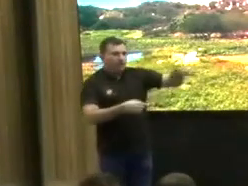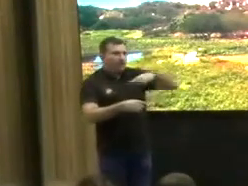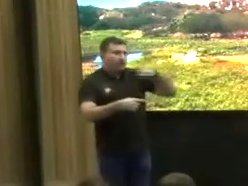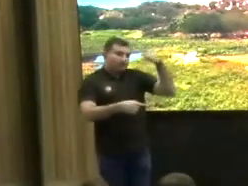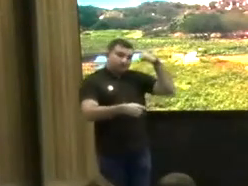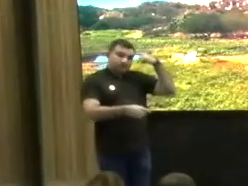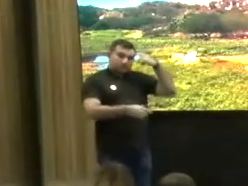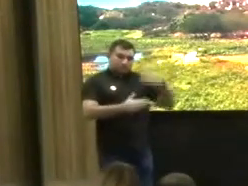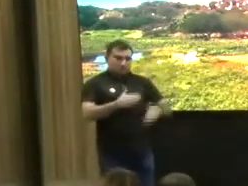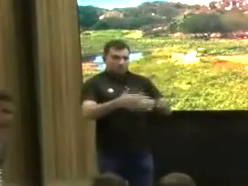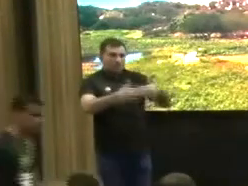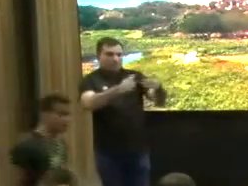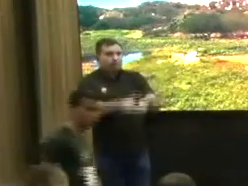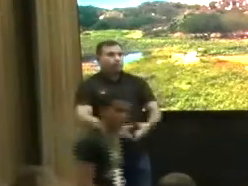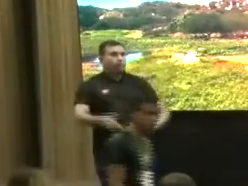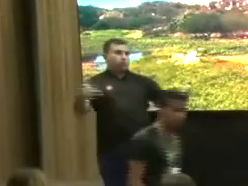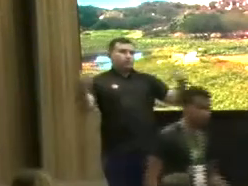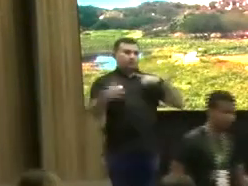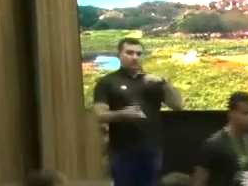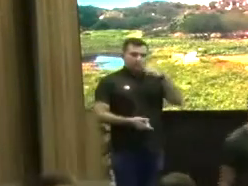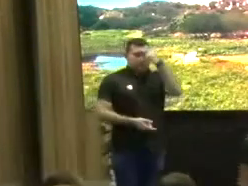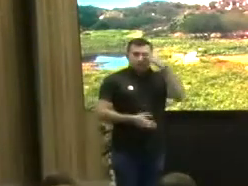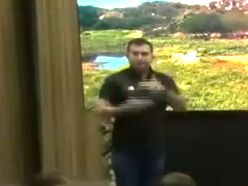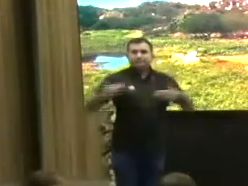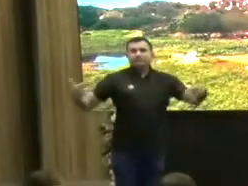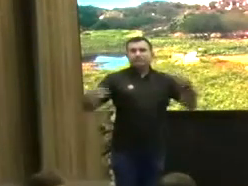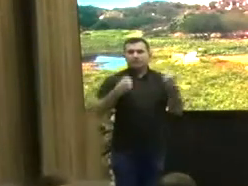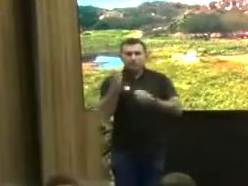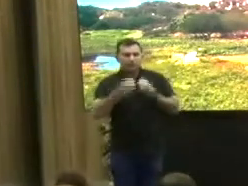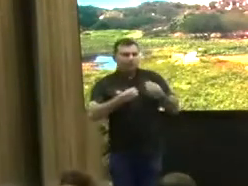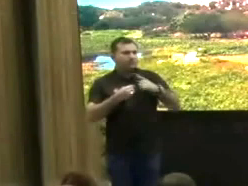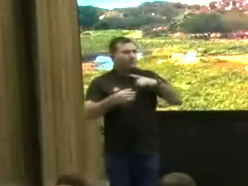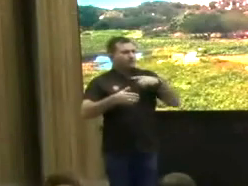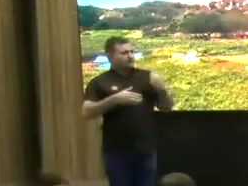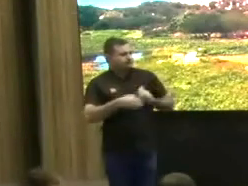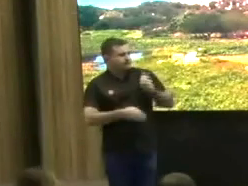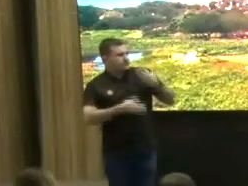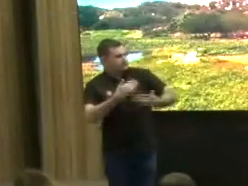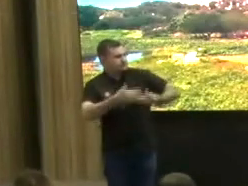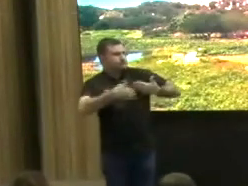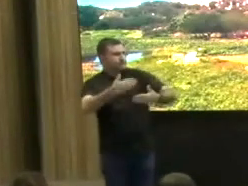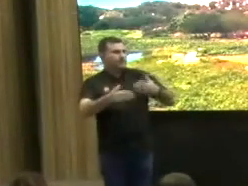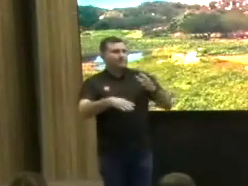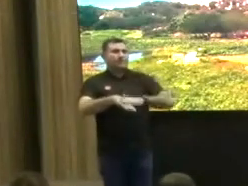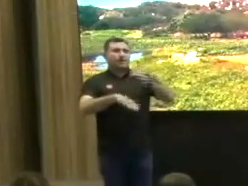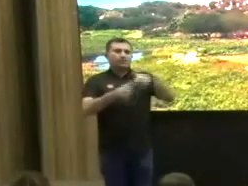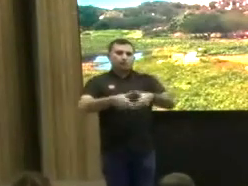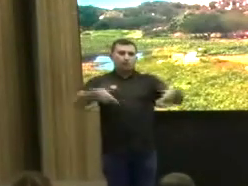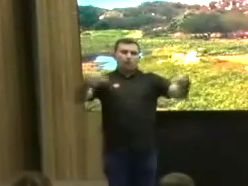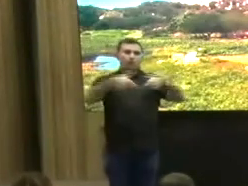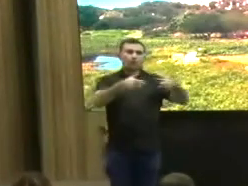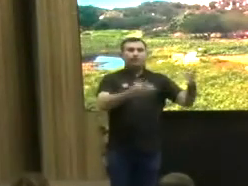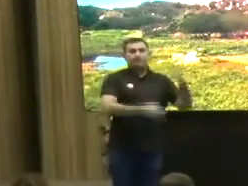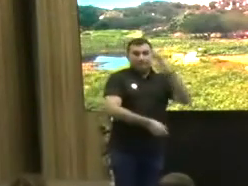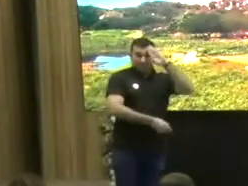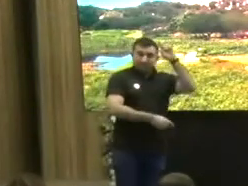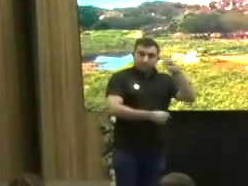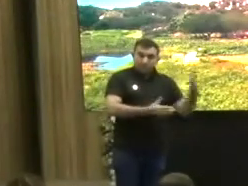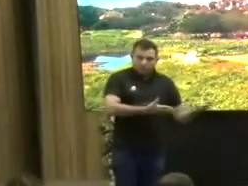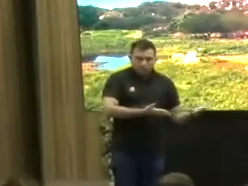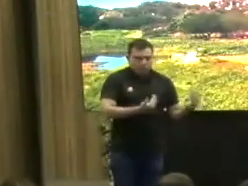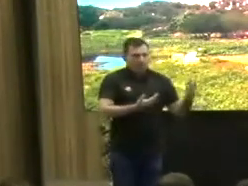de prosperidade, onde as pessoas tinham um período alongado de educação na infância e na juventude,